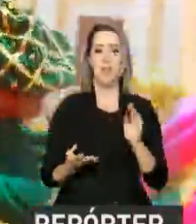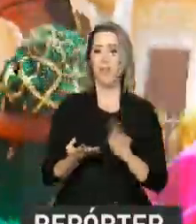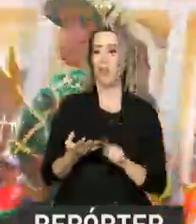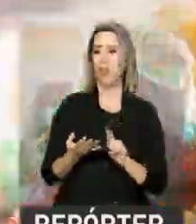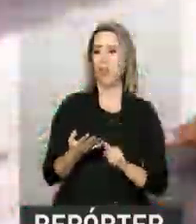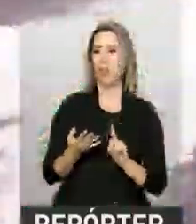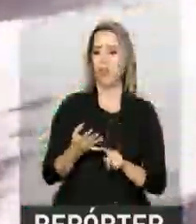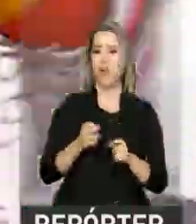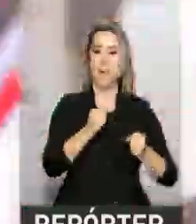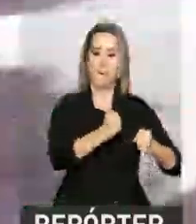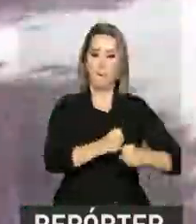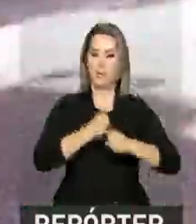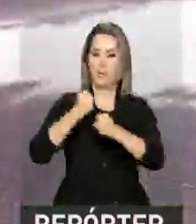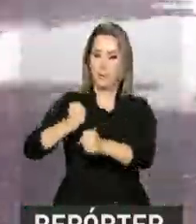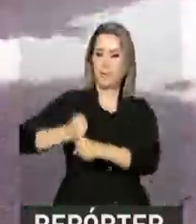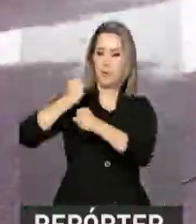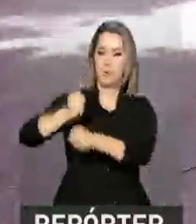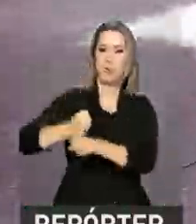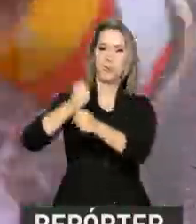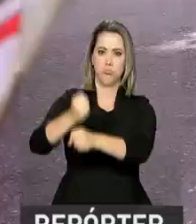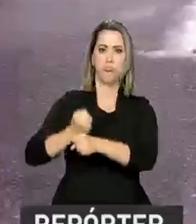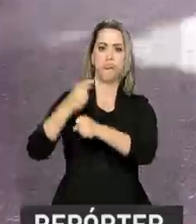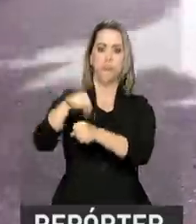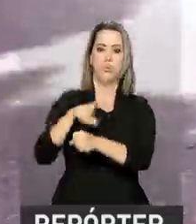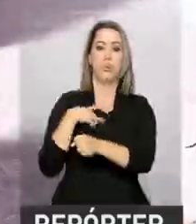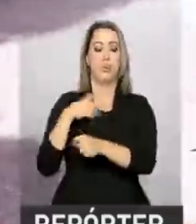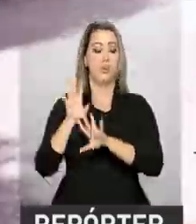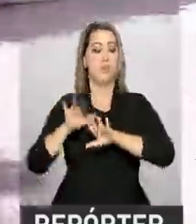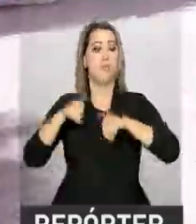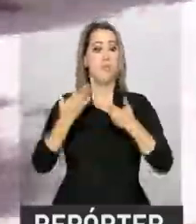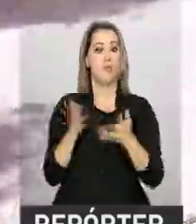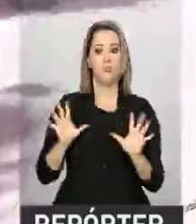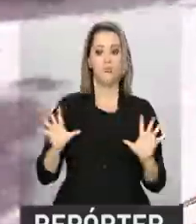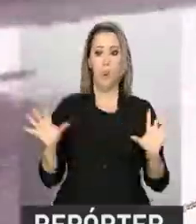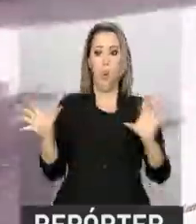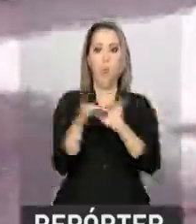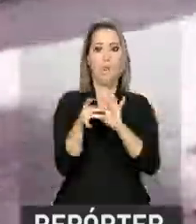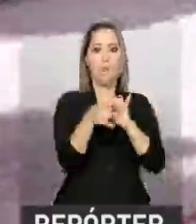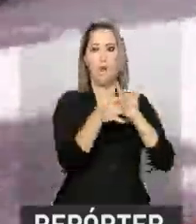do pastoril, certo? Então, o maracatu rural é uma fusão